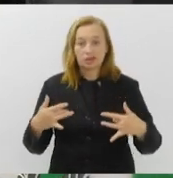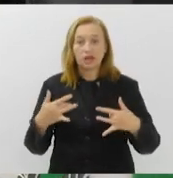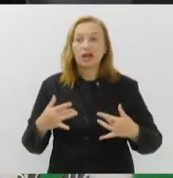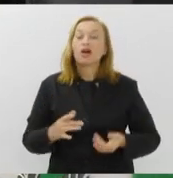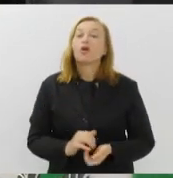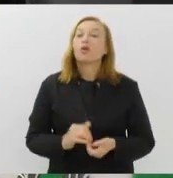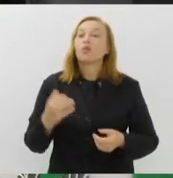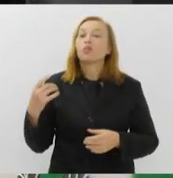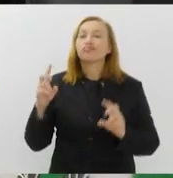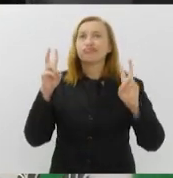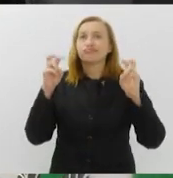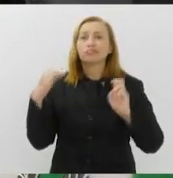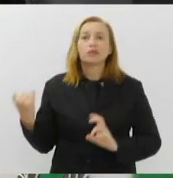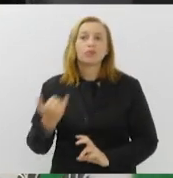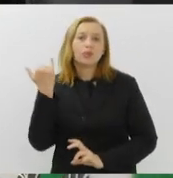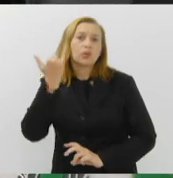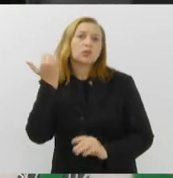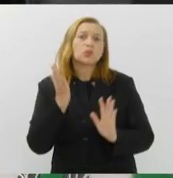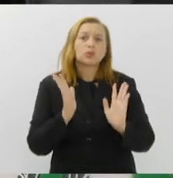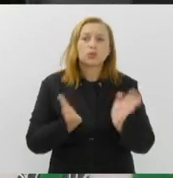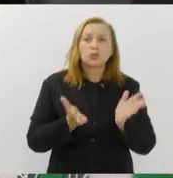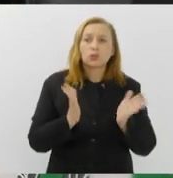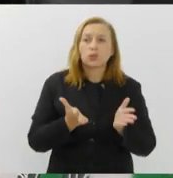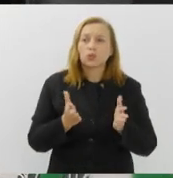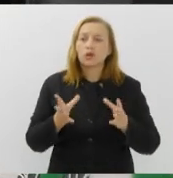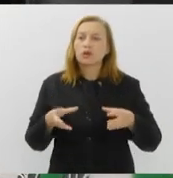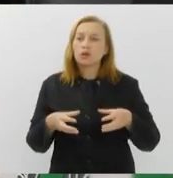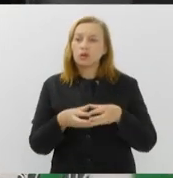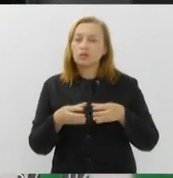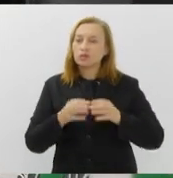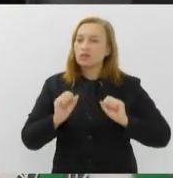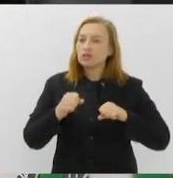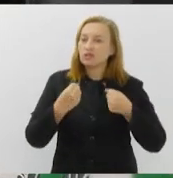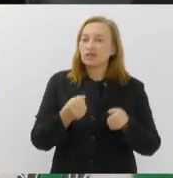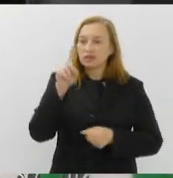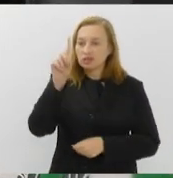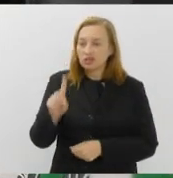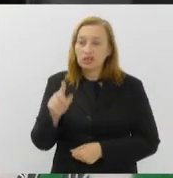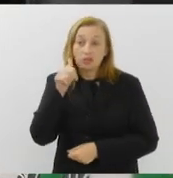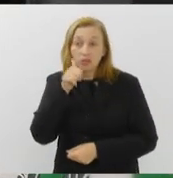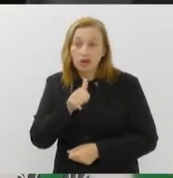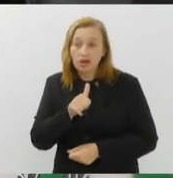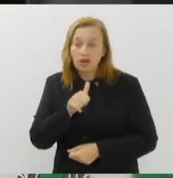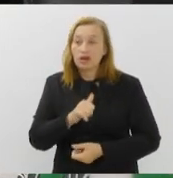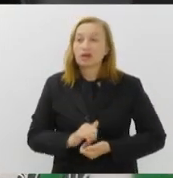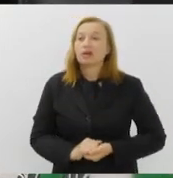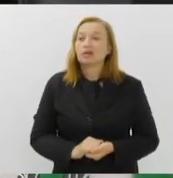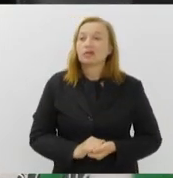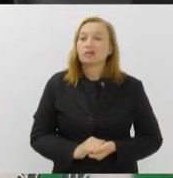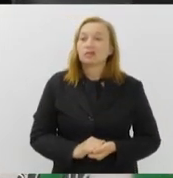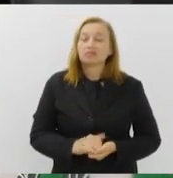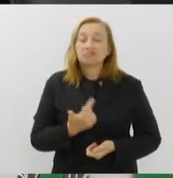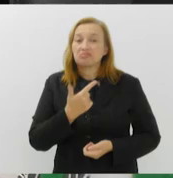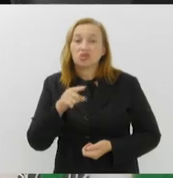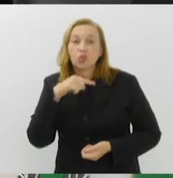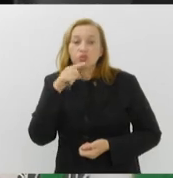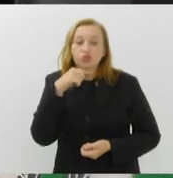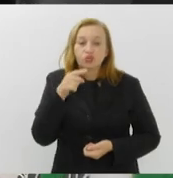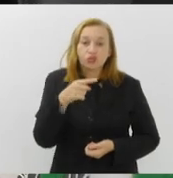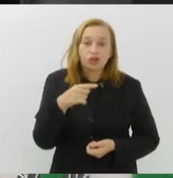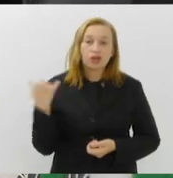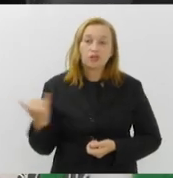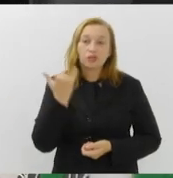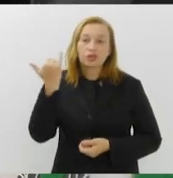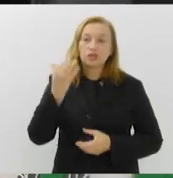super importante, e hoje, presidindo a Comissão de Defesa dos Direitos da Mulher, eu não tenho dúvida da importância